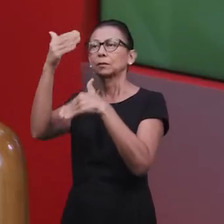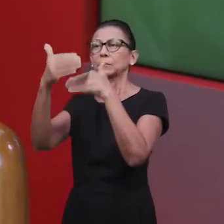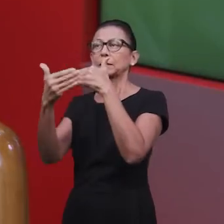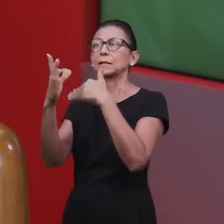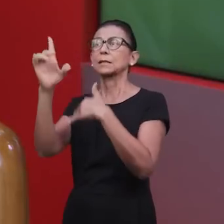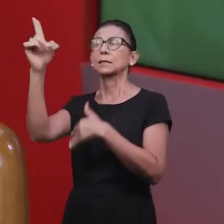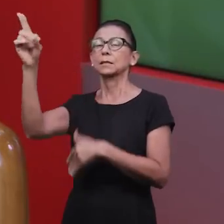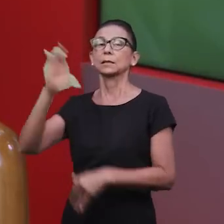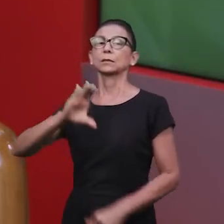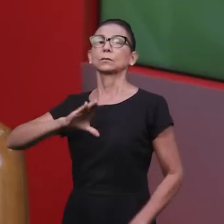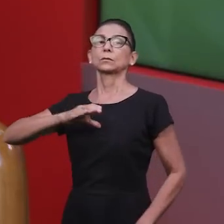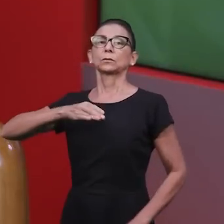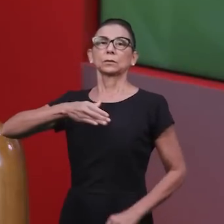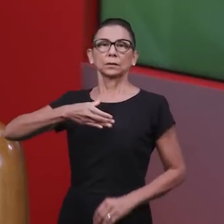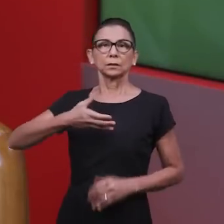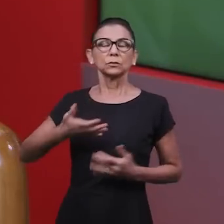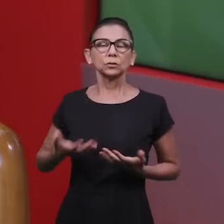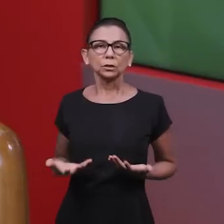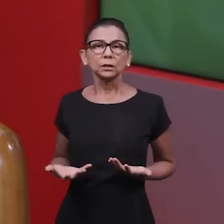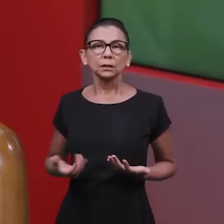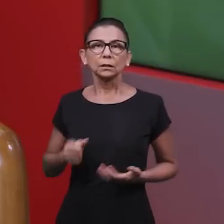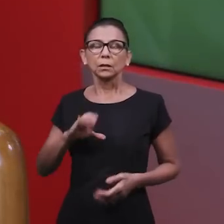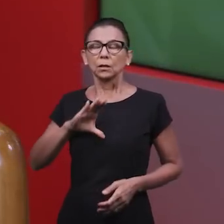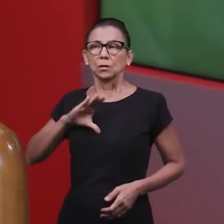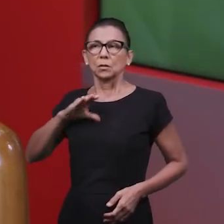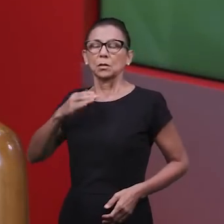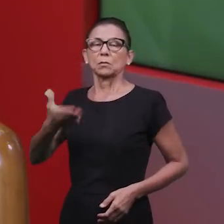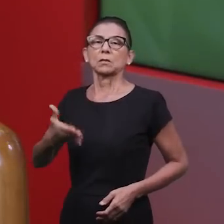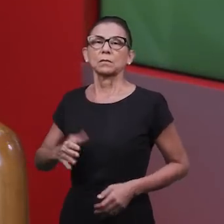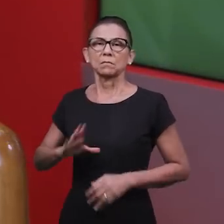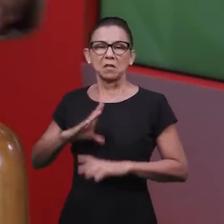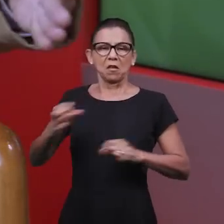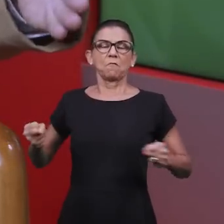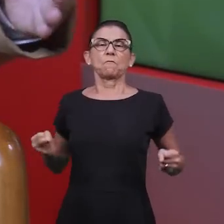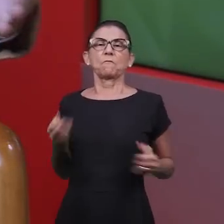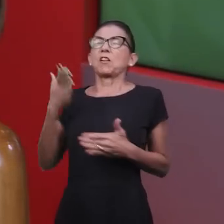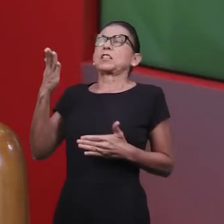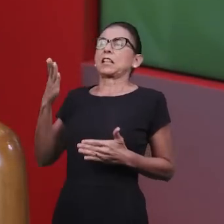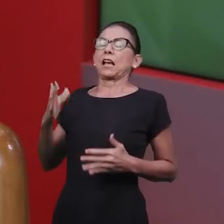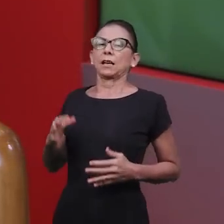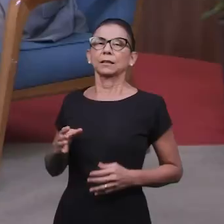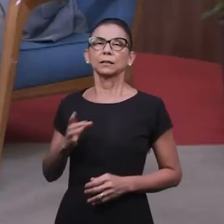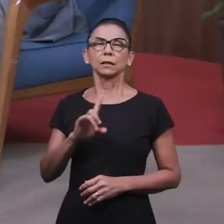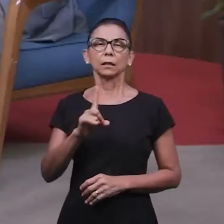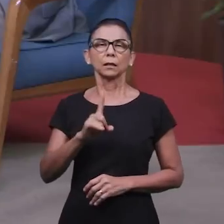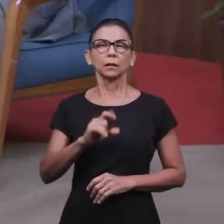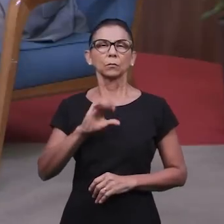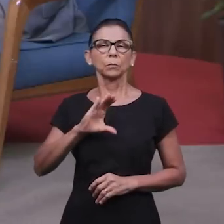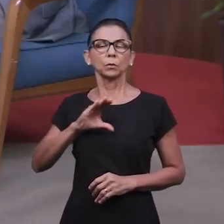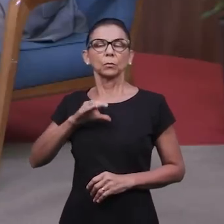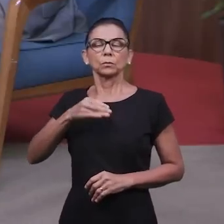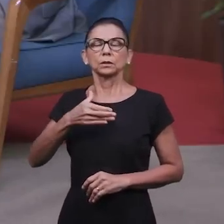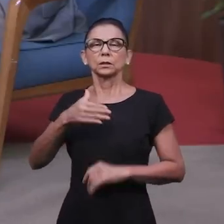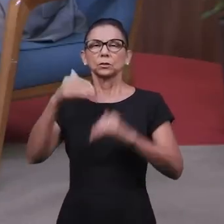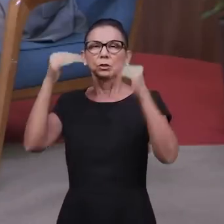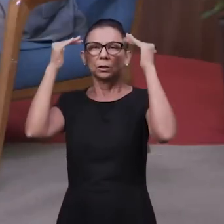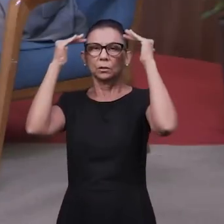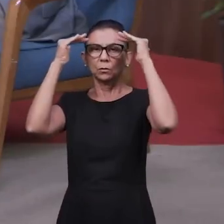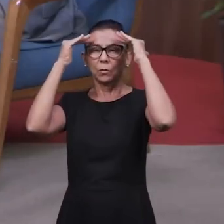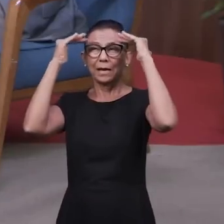né? Essa ousadia não é uma ousadia do homem, eu vou entrar. Não, a ousadia é porque você